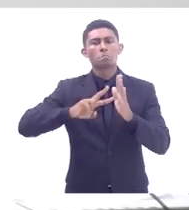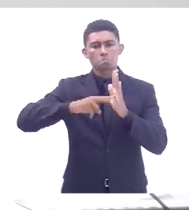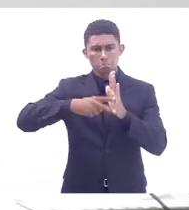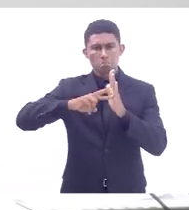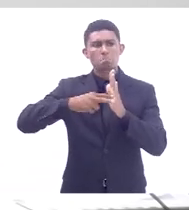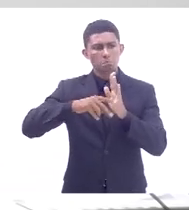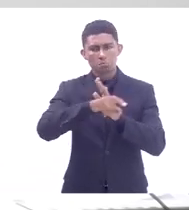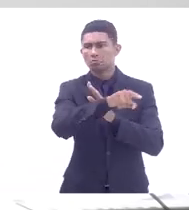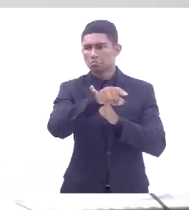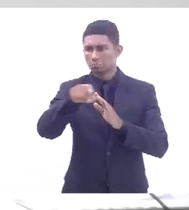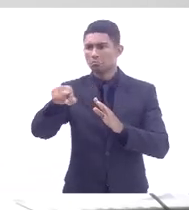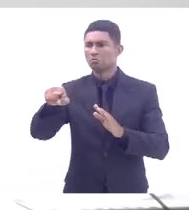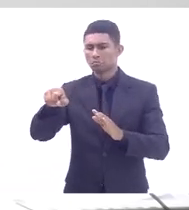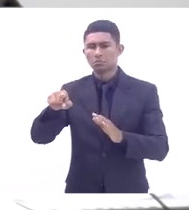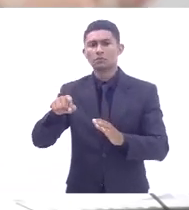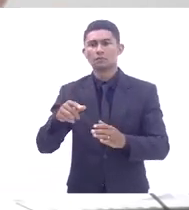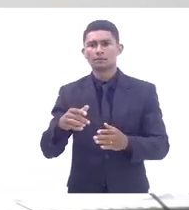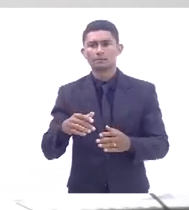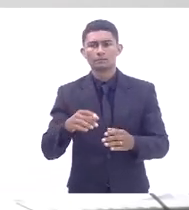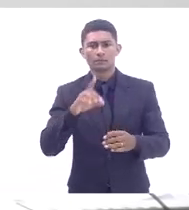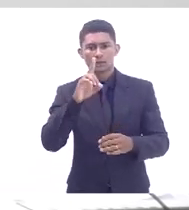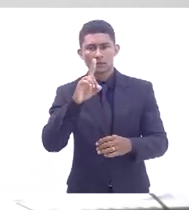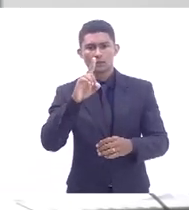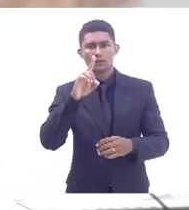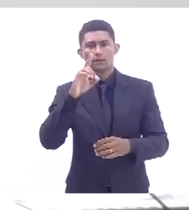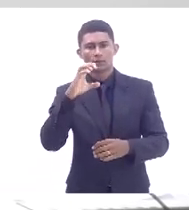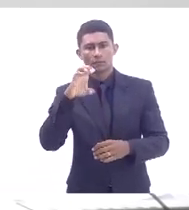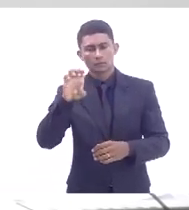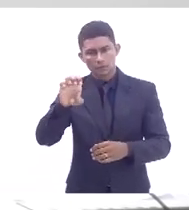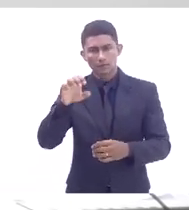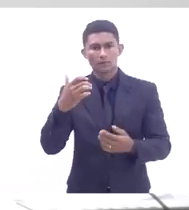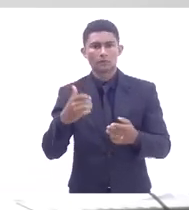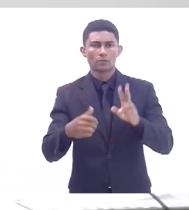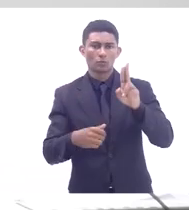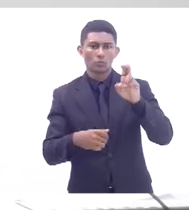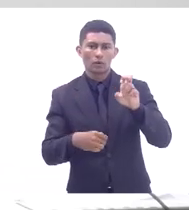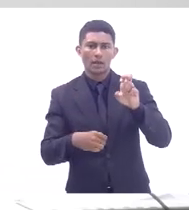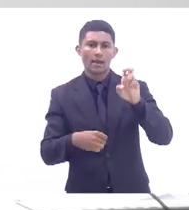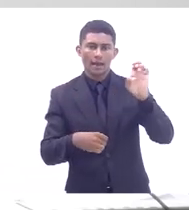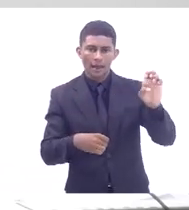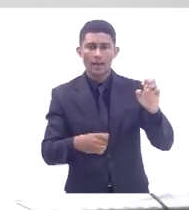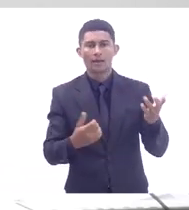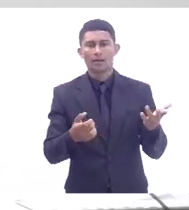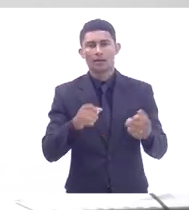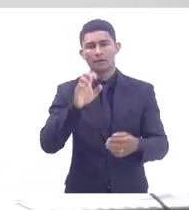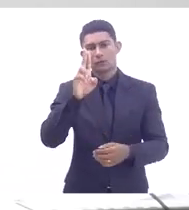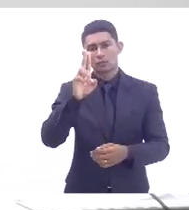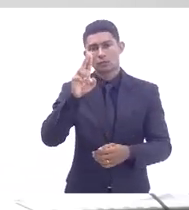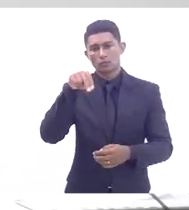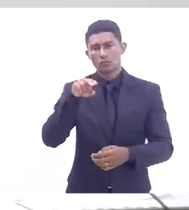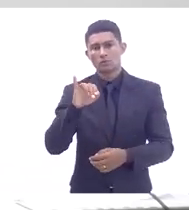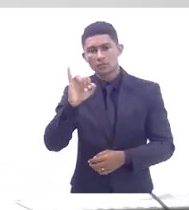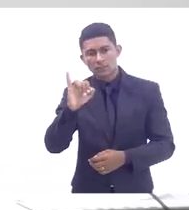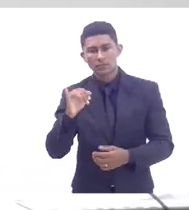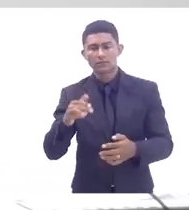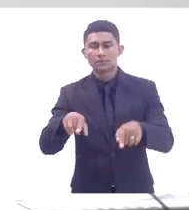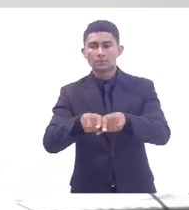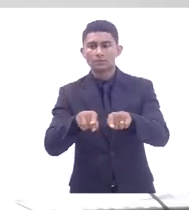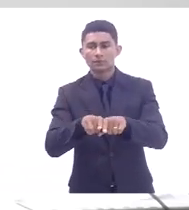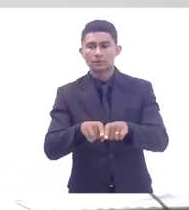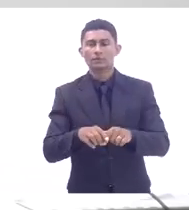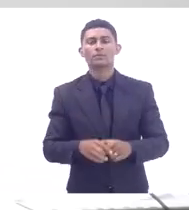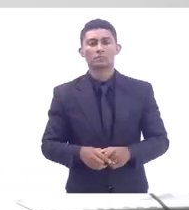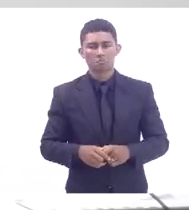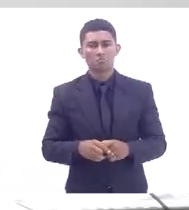do sempre pede também que presente é desse é UEFI o é uni e a nossa a